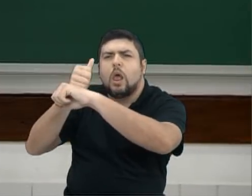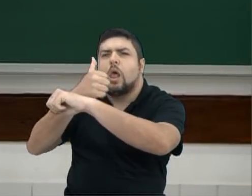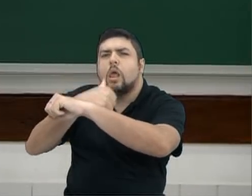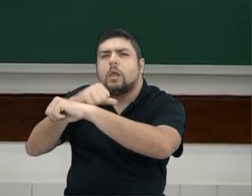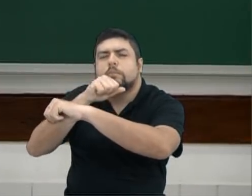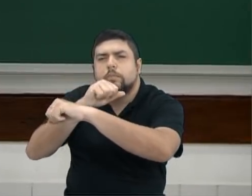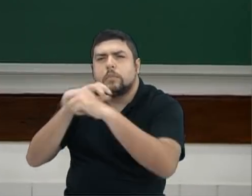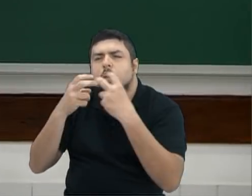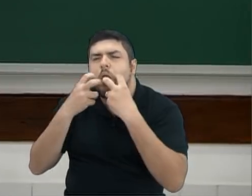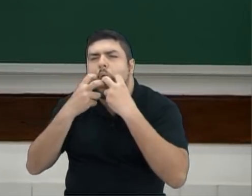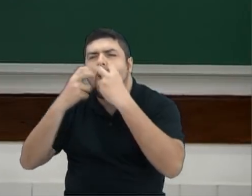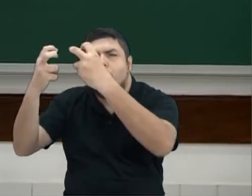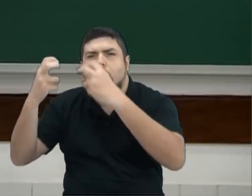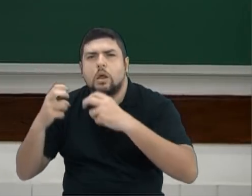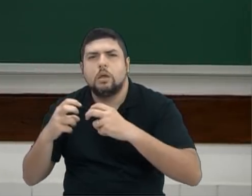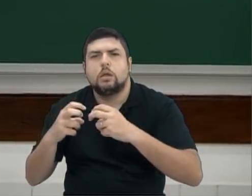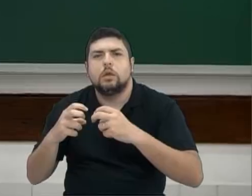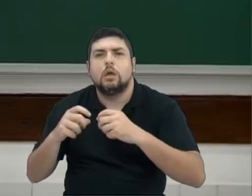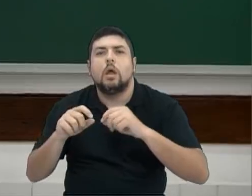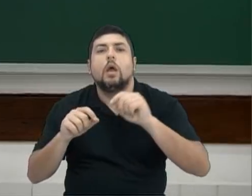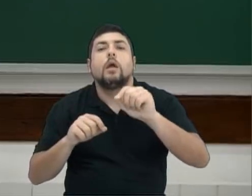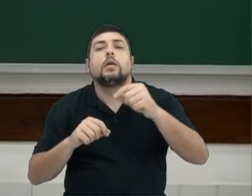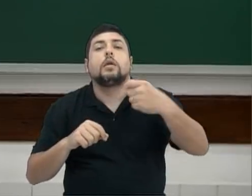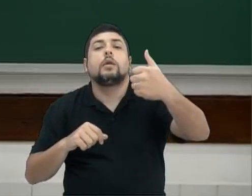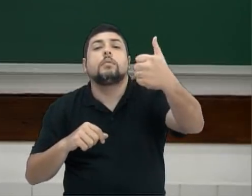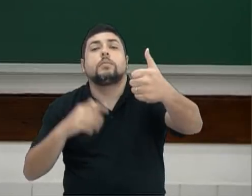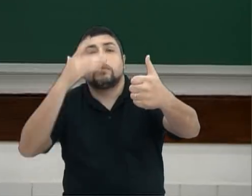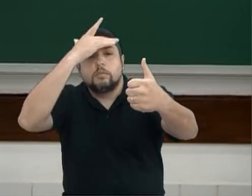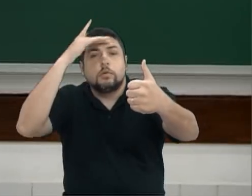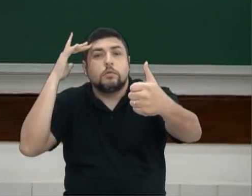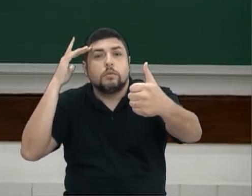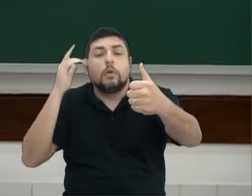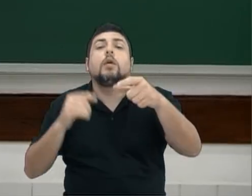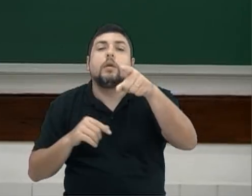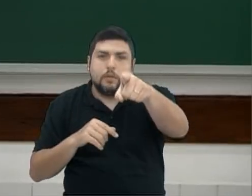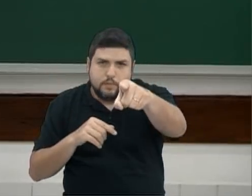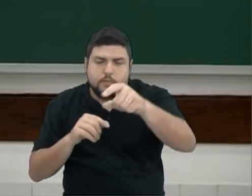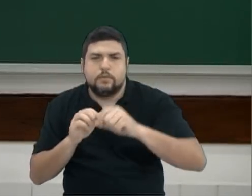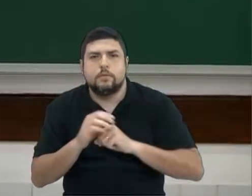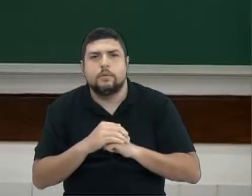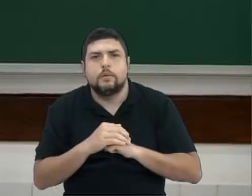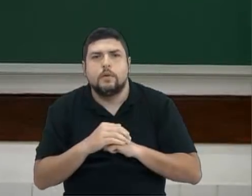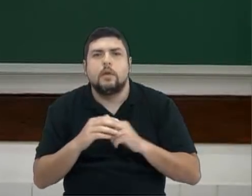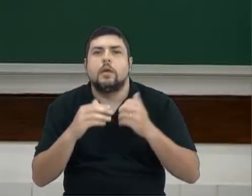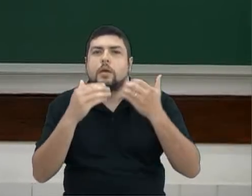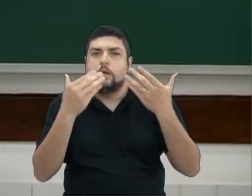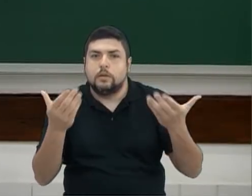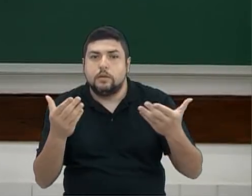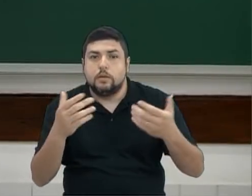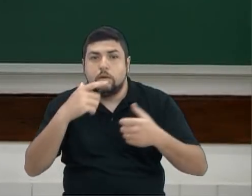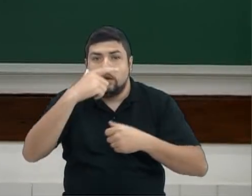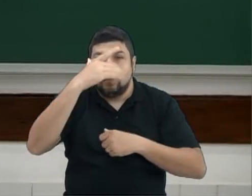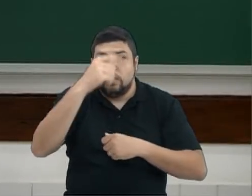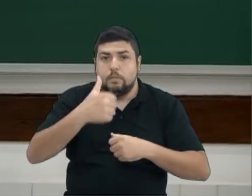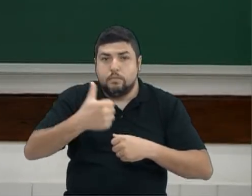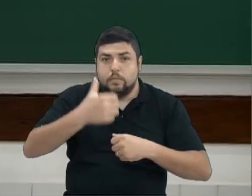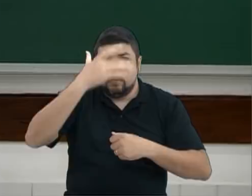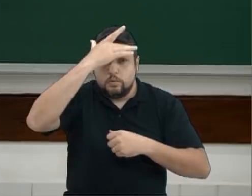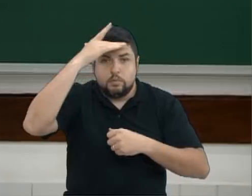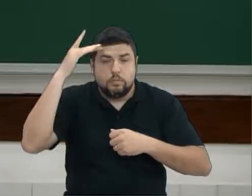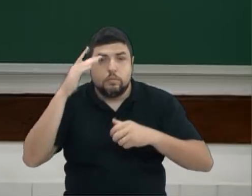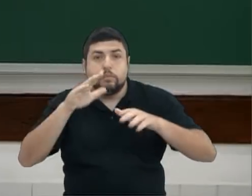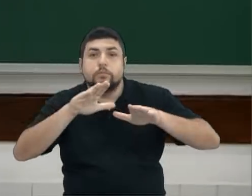irmão, quem vai ser a primeira pessoa nesse momento? Você. Então, a primeira pessoa ela vai alternando. Em cada fala, em